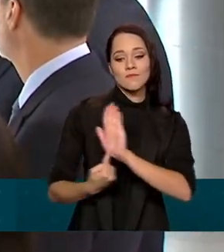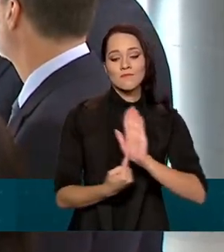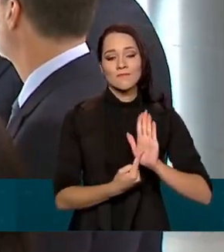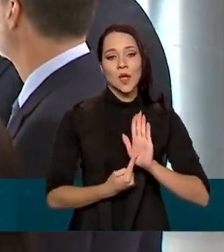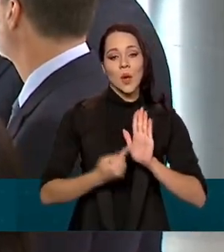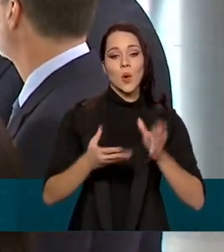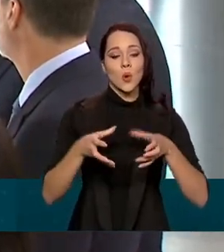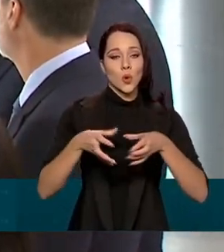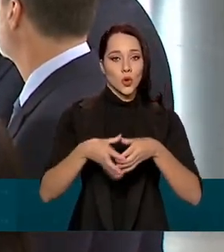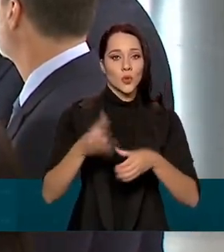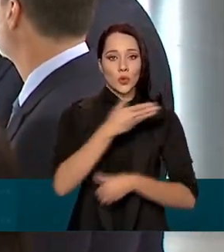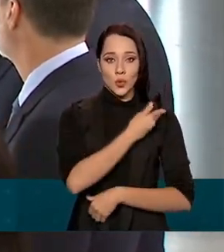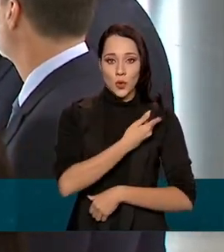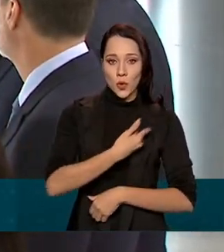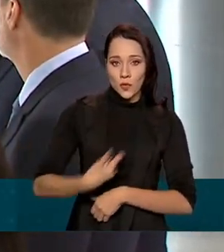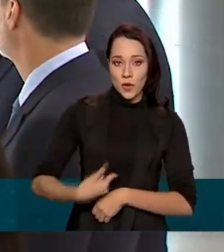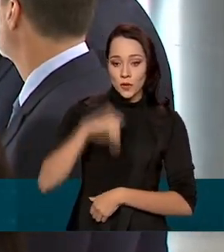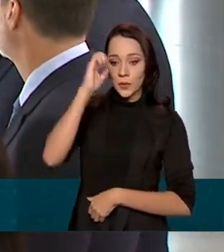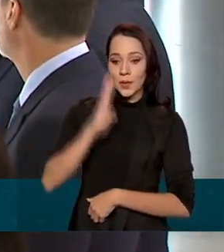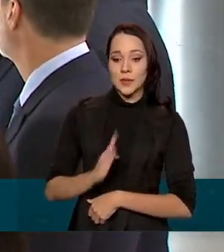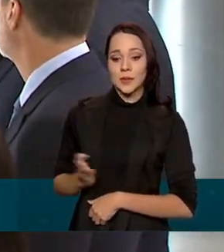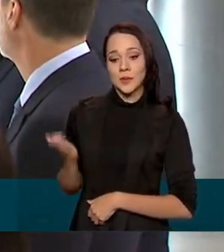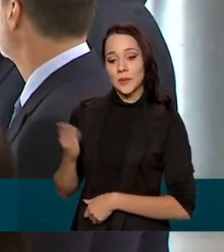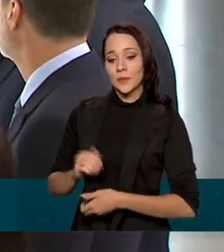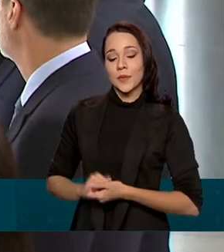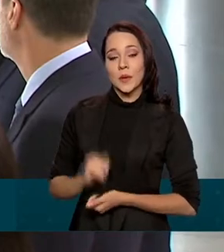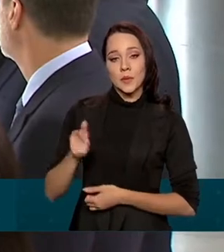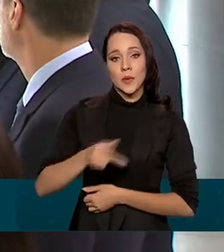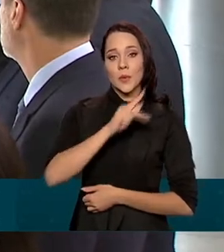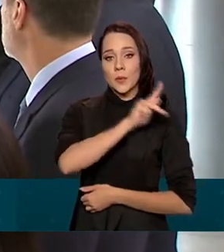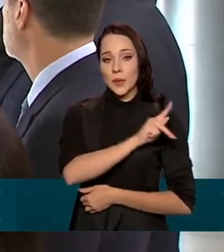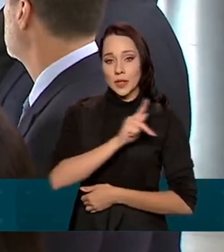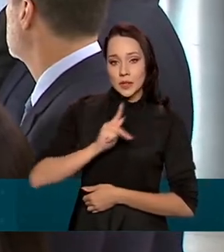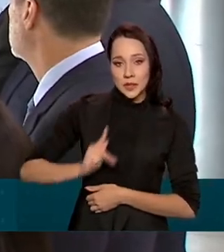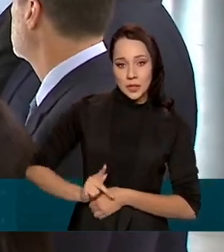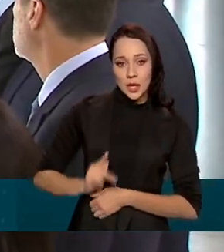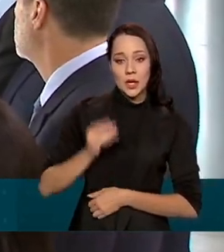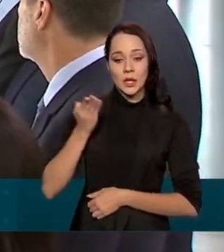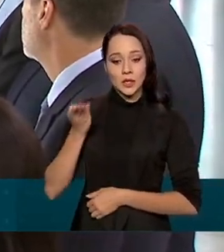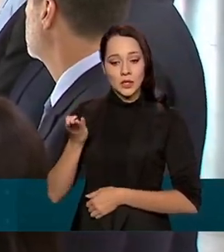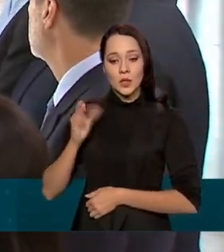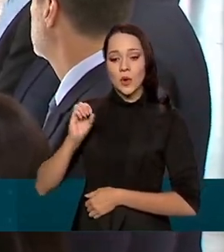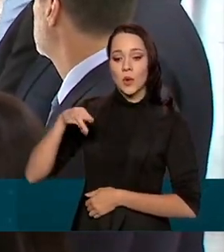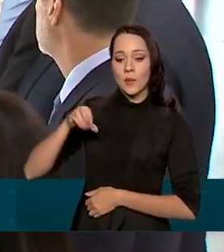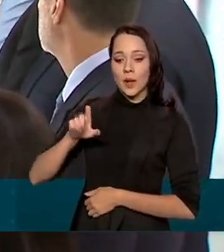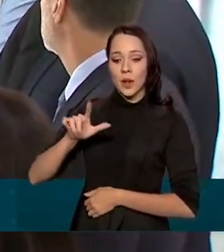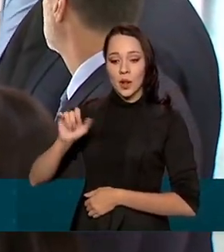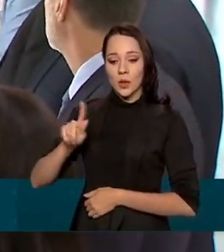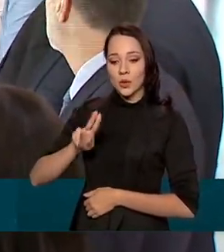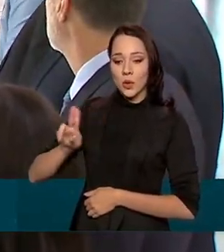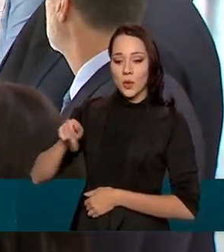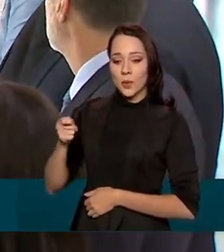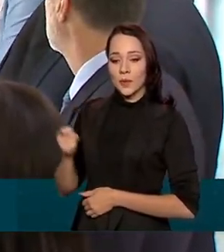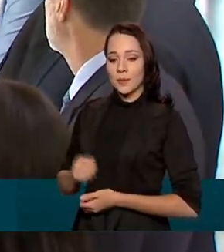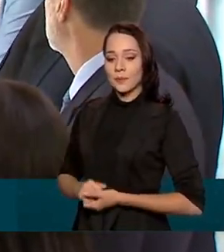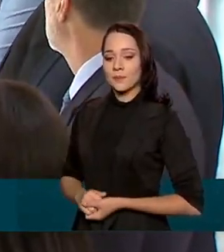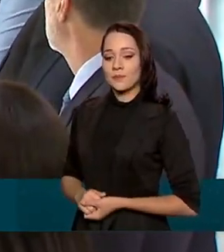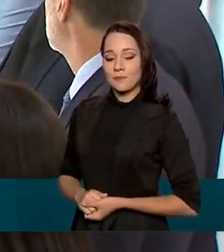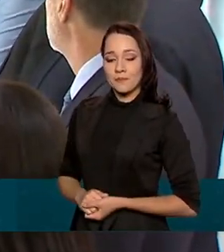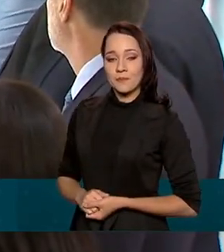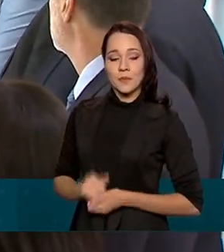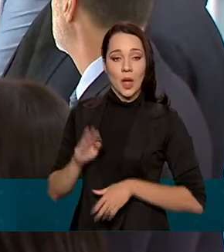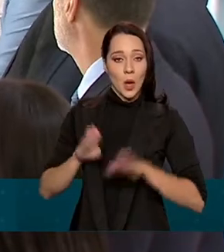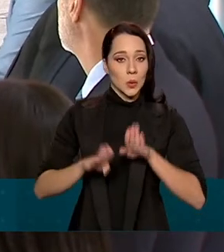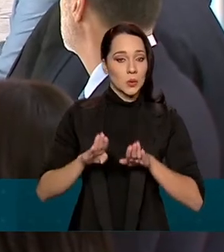do governo, a comitiva do governo brasileiro ao presidente Umaló, presidente da Guiné-Bissau.